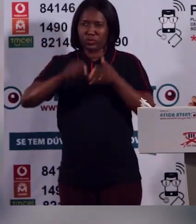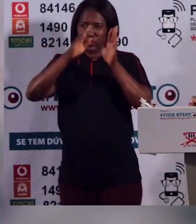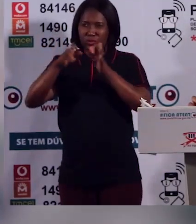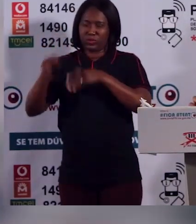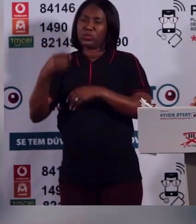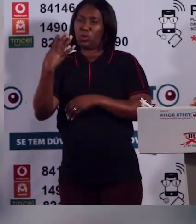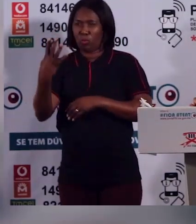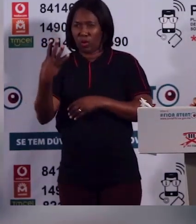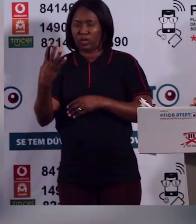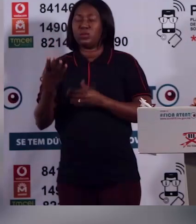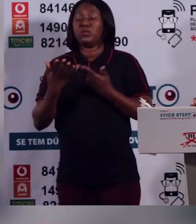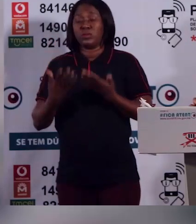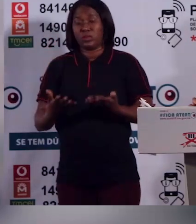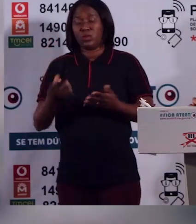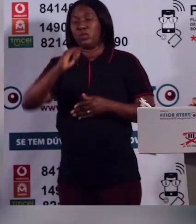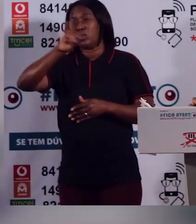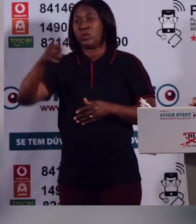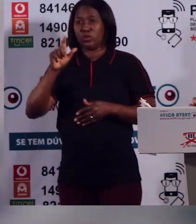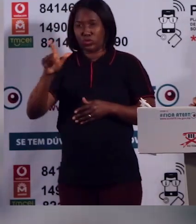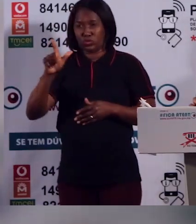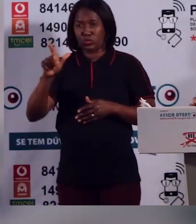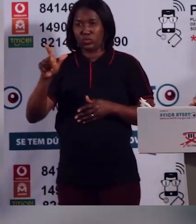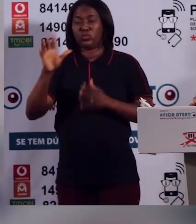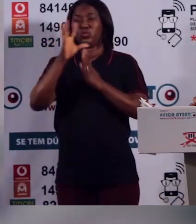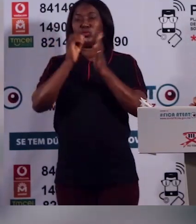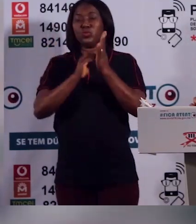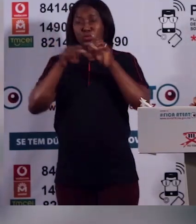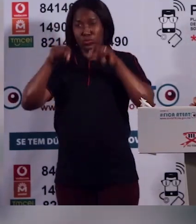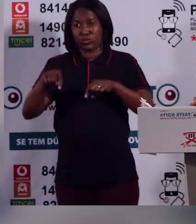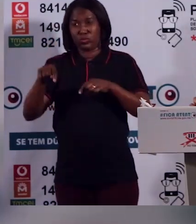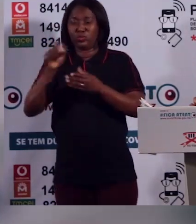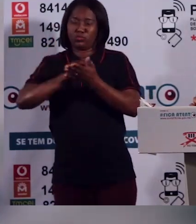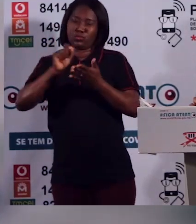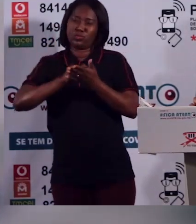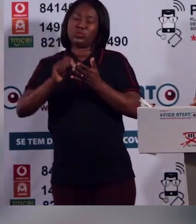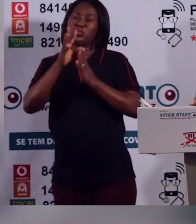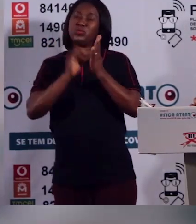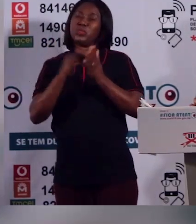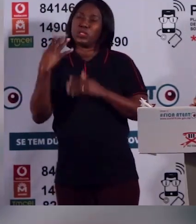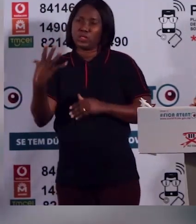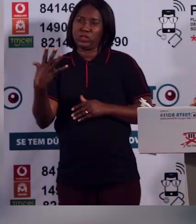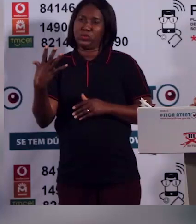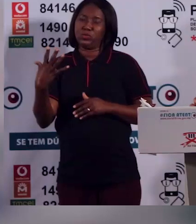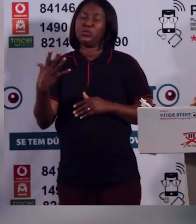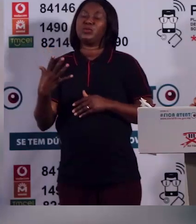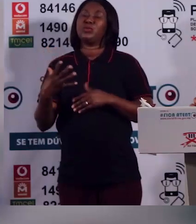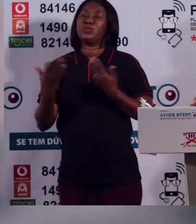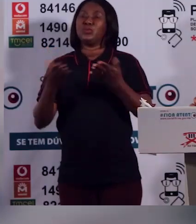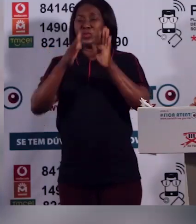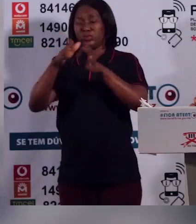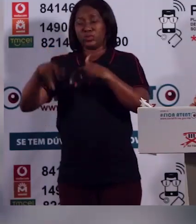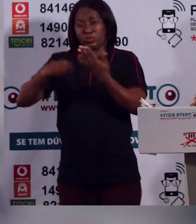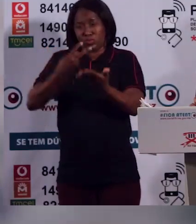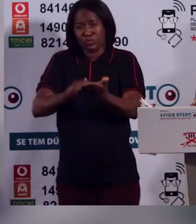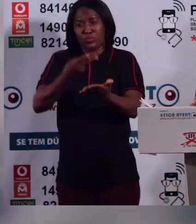óbitos e neste mês de julho, contando com o óbito de hoje, registramos 5 óbitos. E quanto às